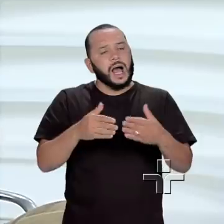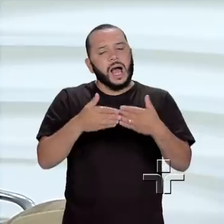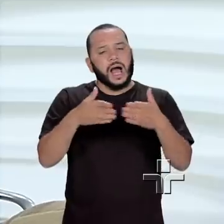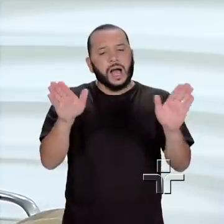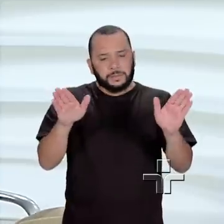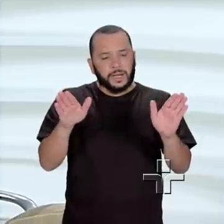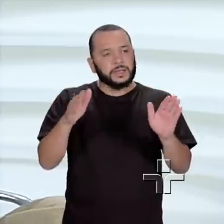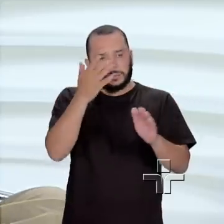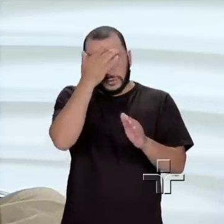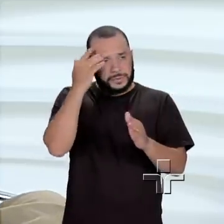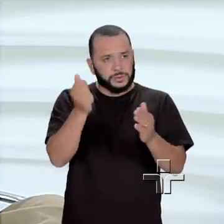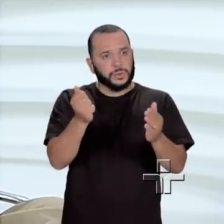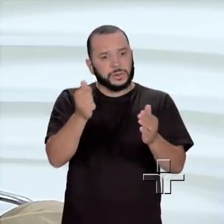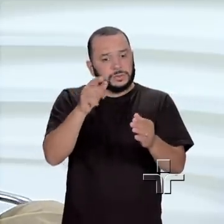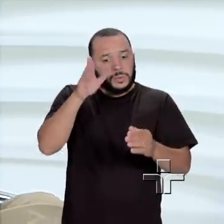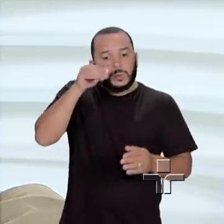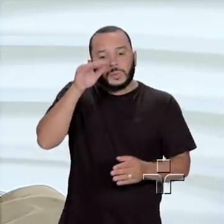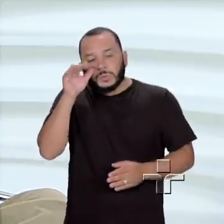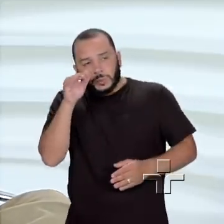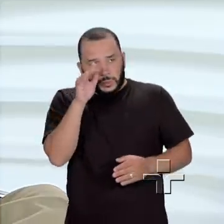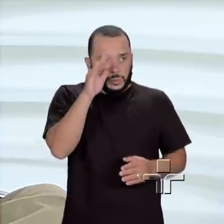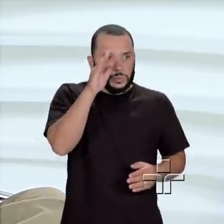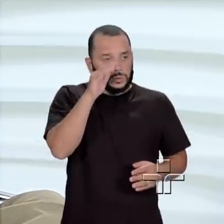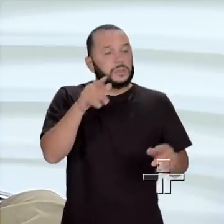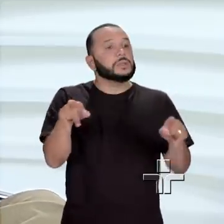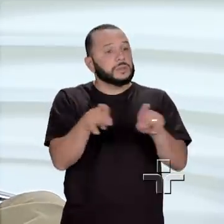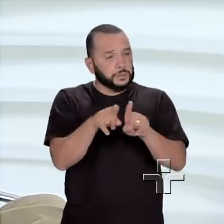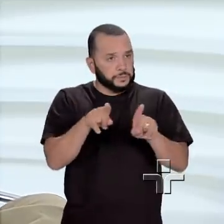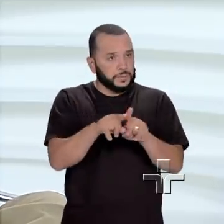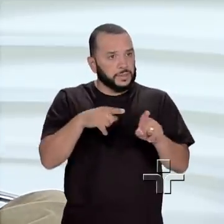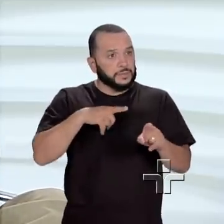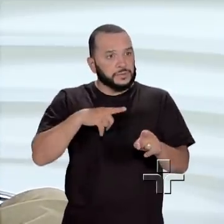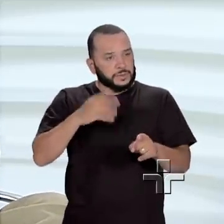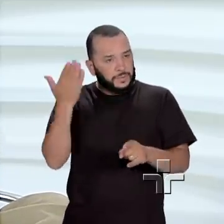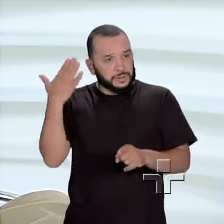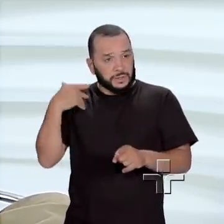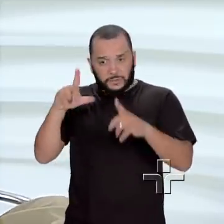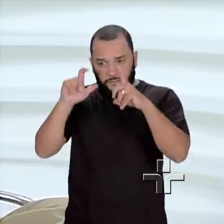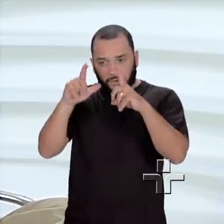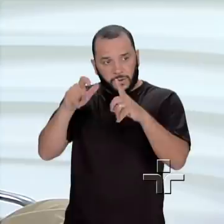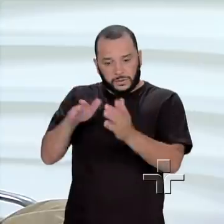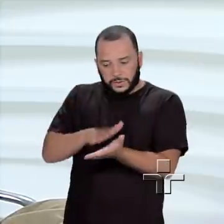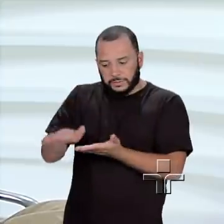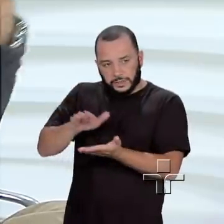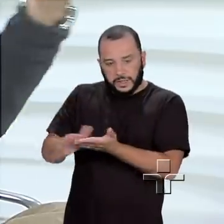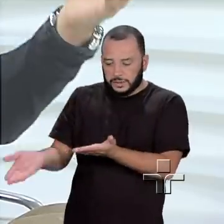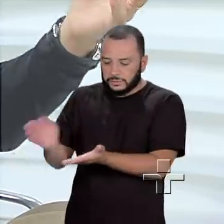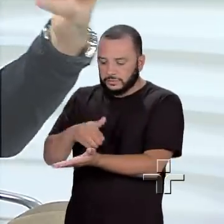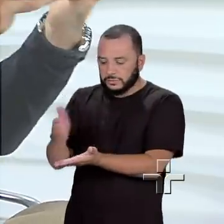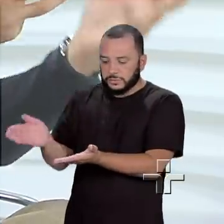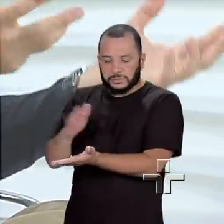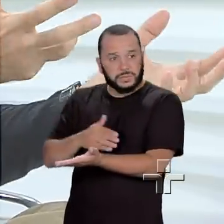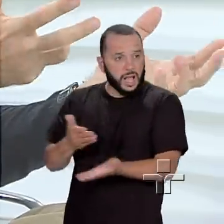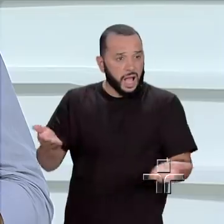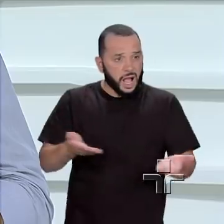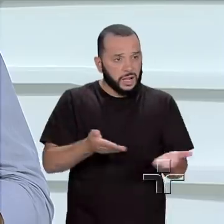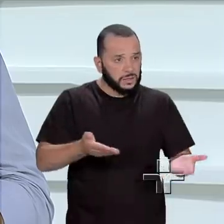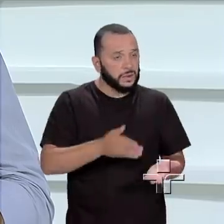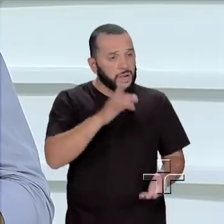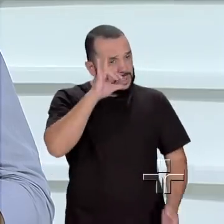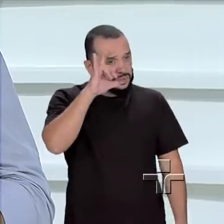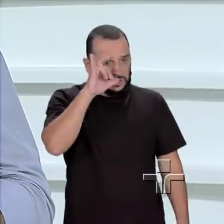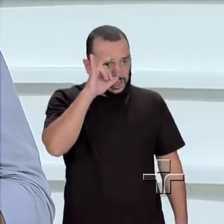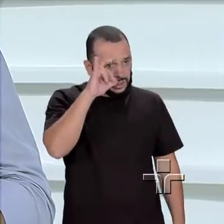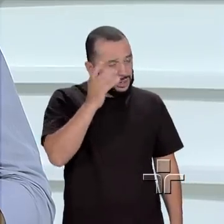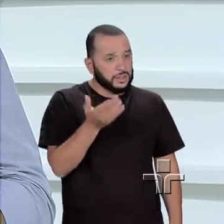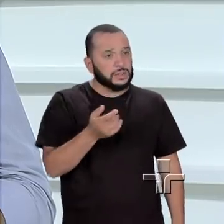seu álbum de fotografia, por acaso, foi para dentro do Instagram. Você está confortável com isso. Ele está guardando lá. Inclusive, é permitido lá que